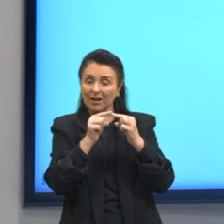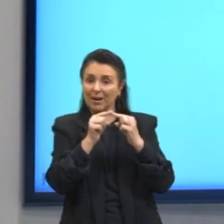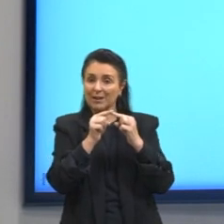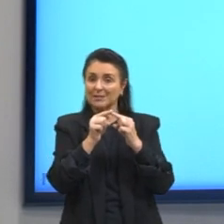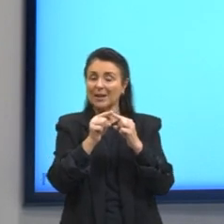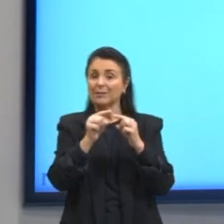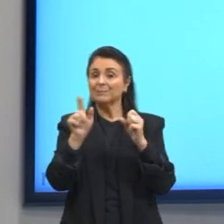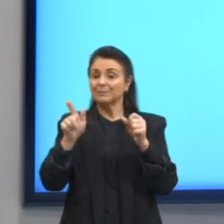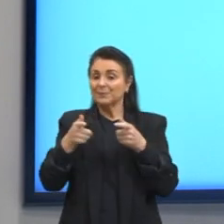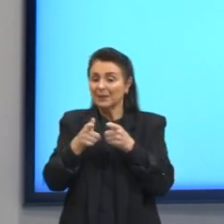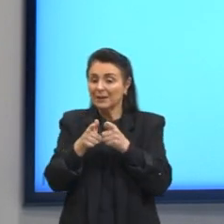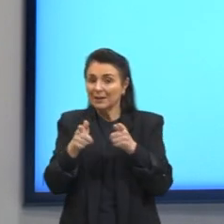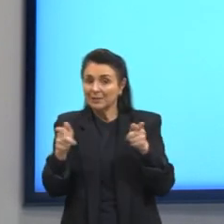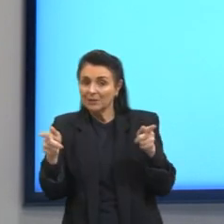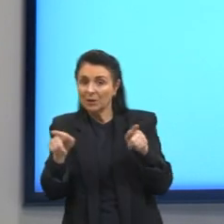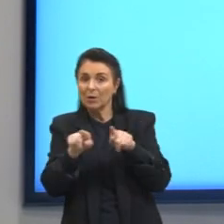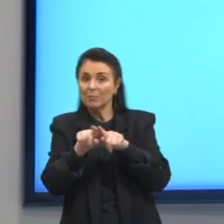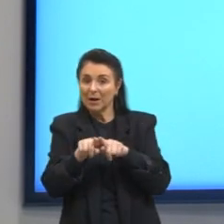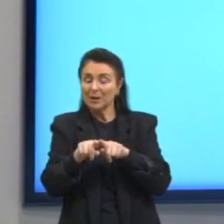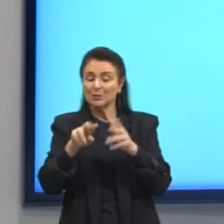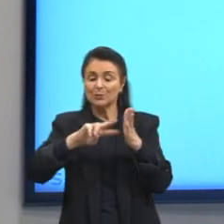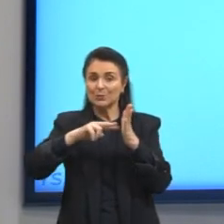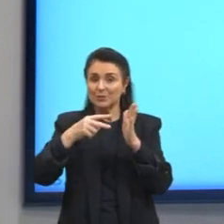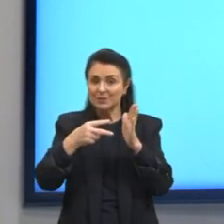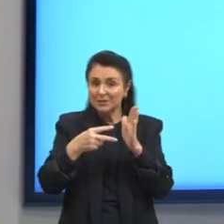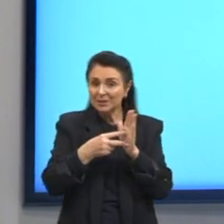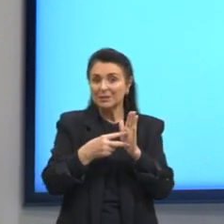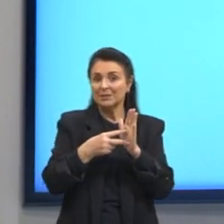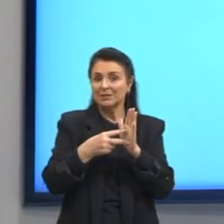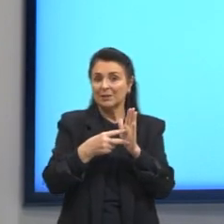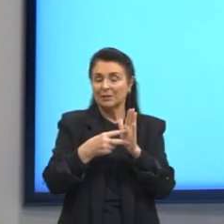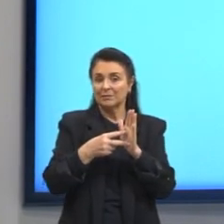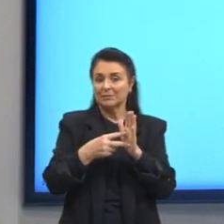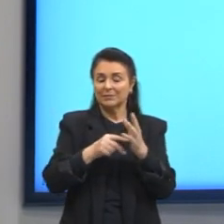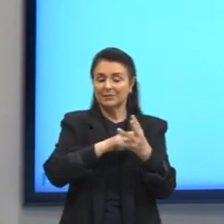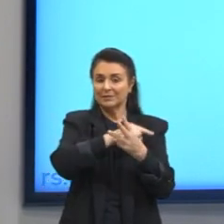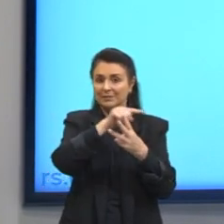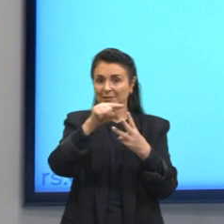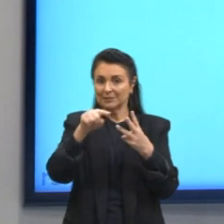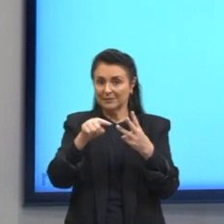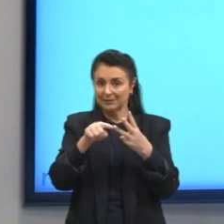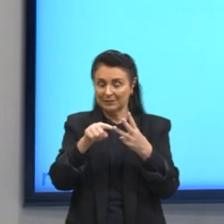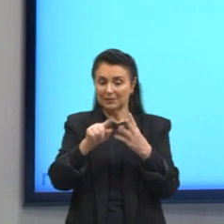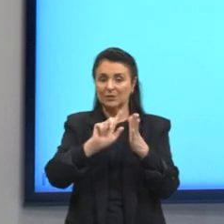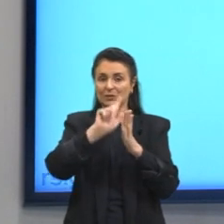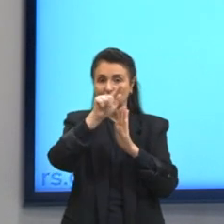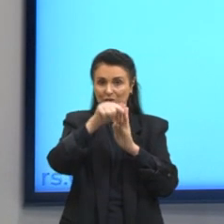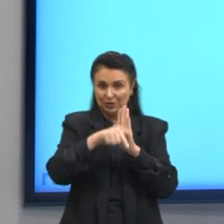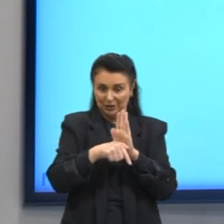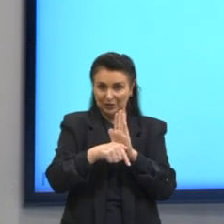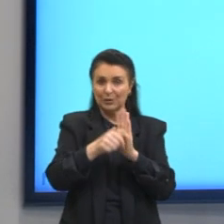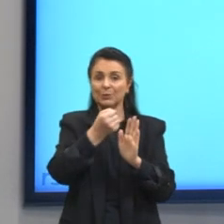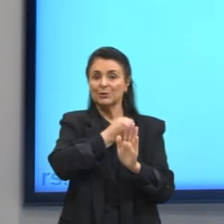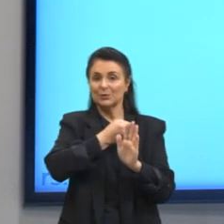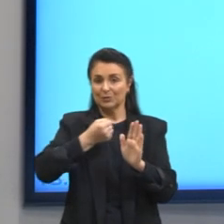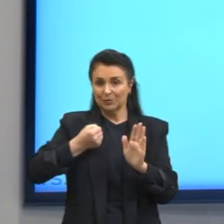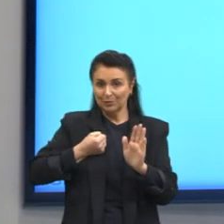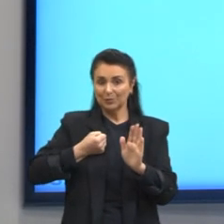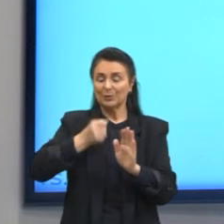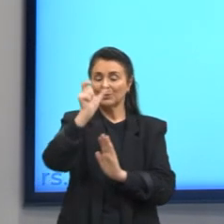com o significado daquelas expressões a gente tem três tipos de gênero de número e de